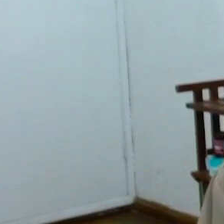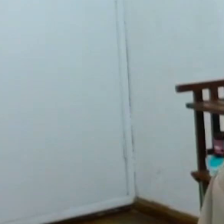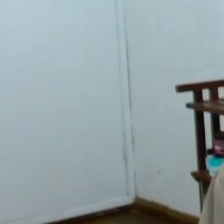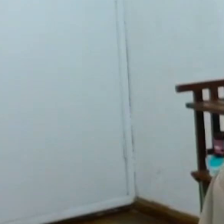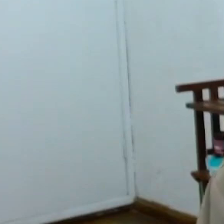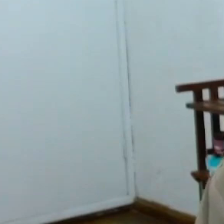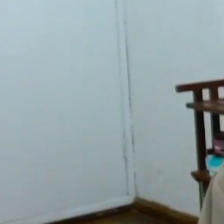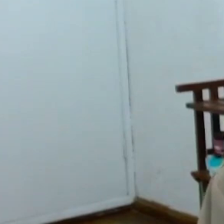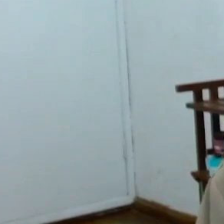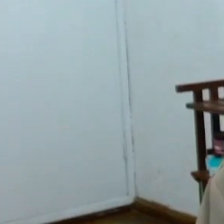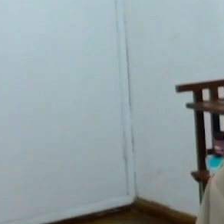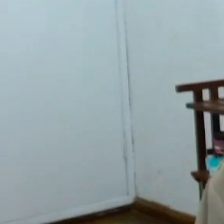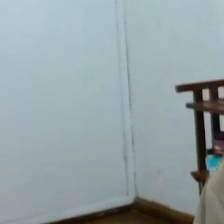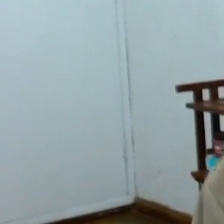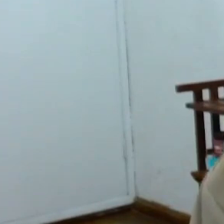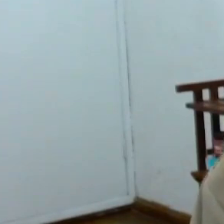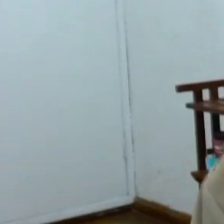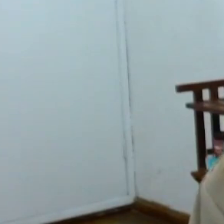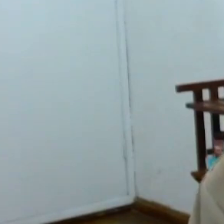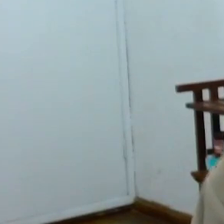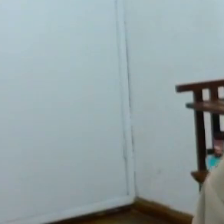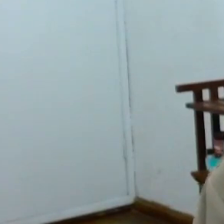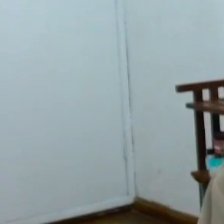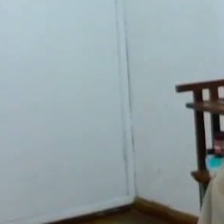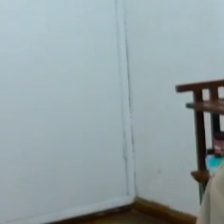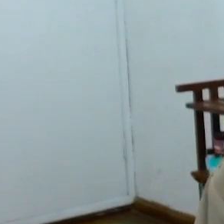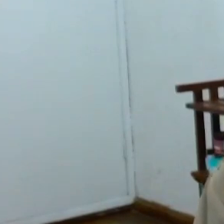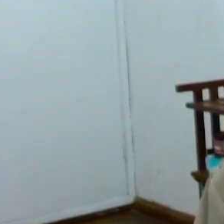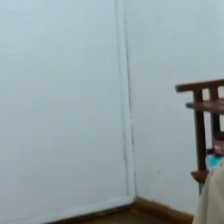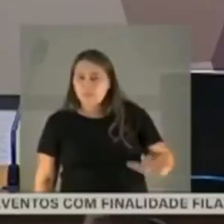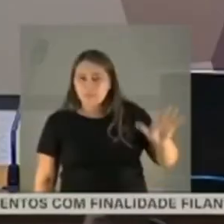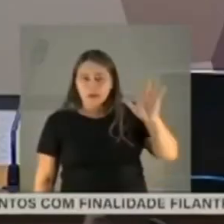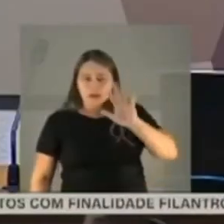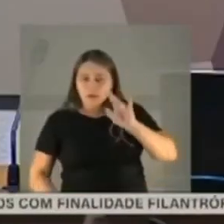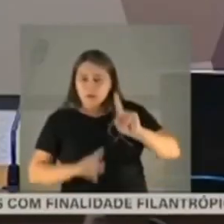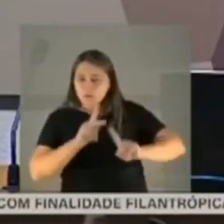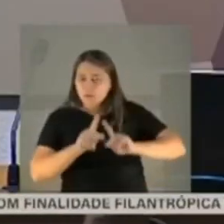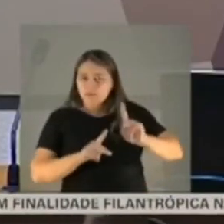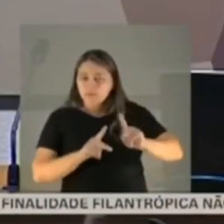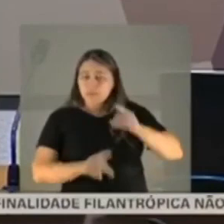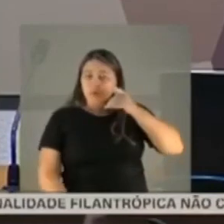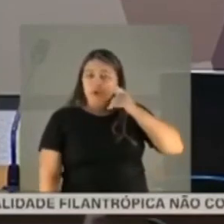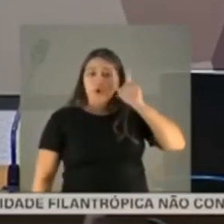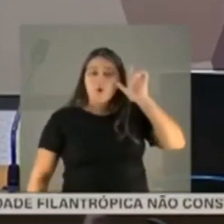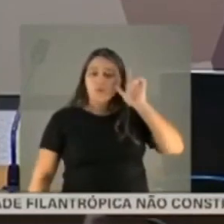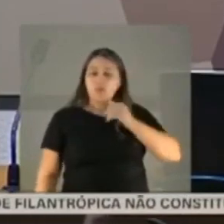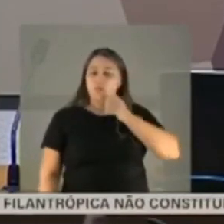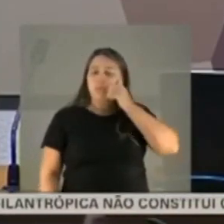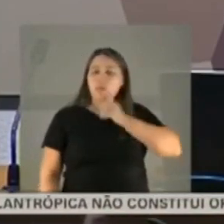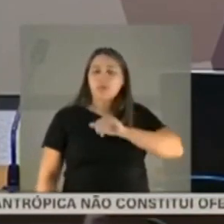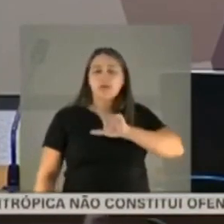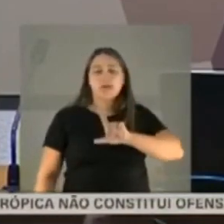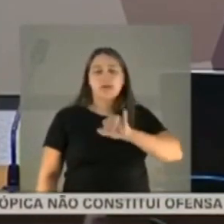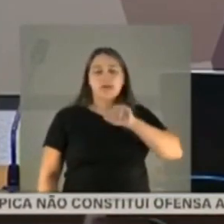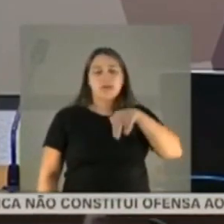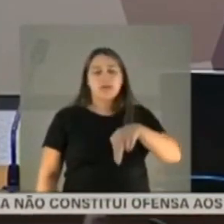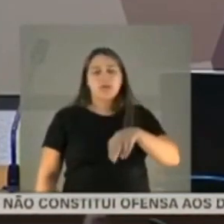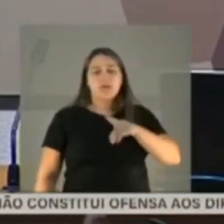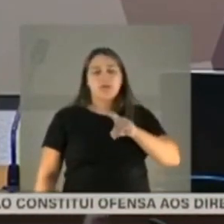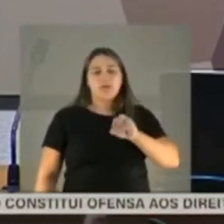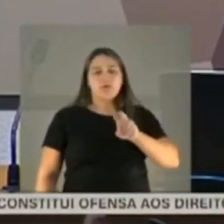Rodrigues aproveitou o final da sessão para poder falar sobre isso, dá só uma olhada. No dia de ontem, a doutora Lindora